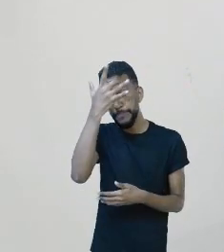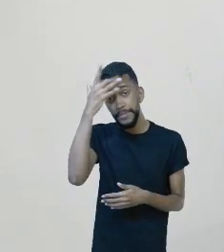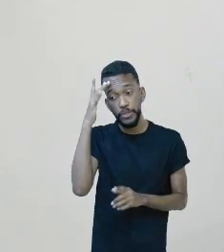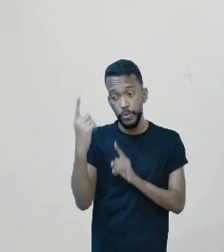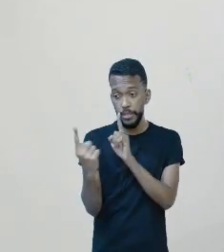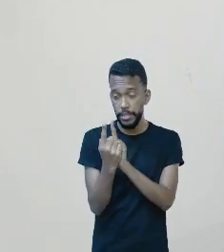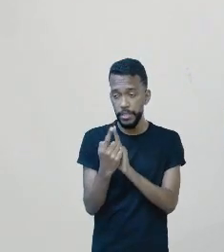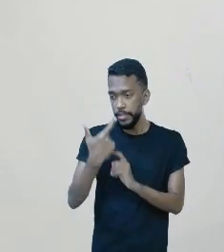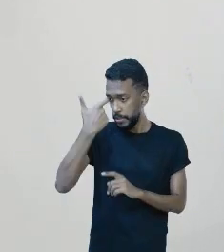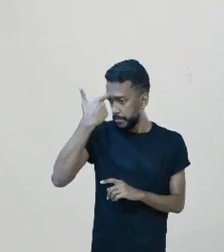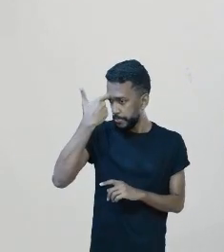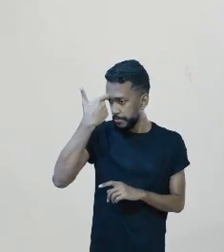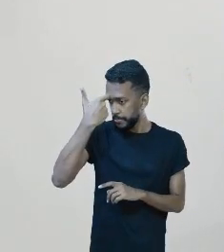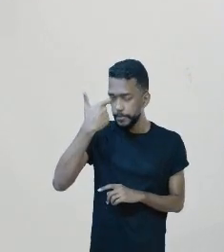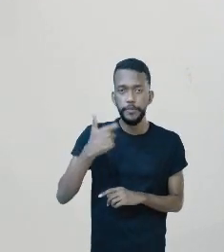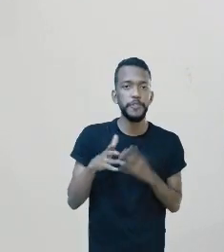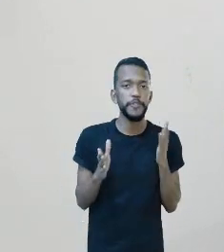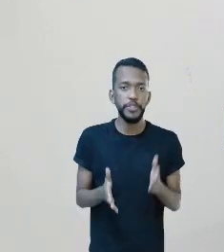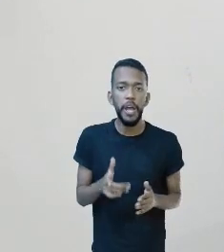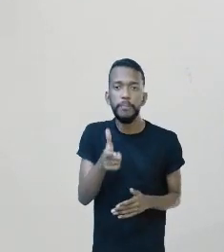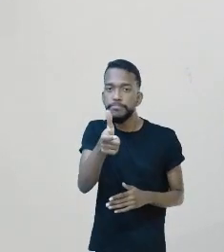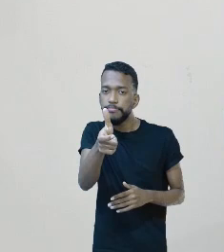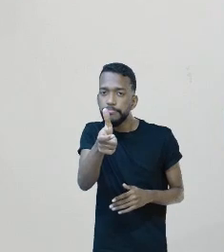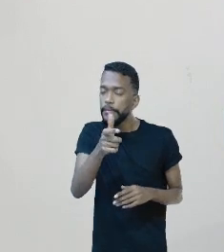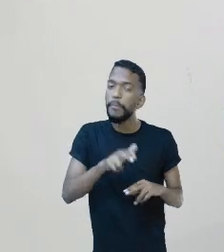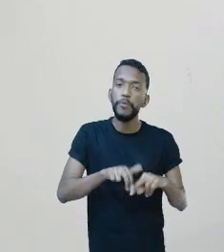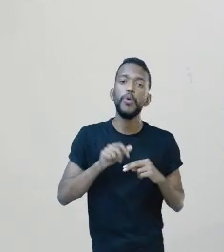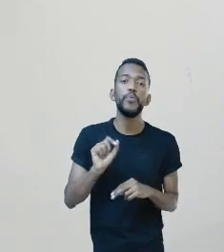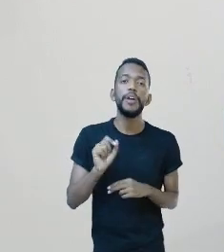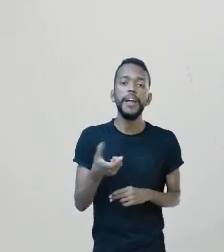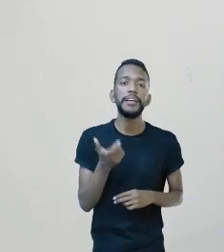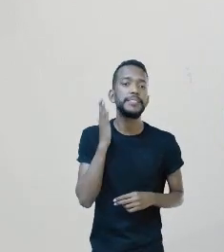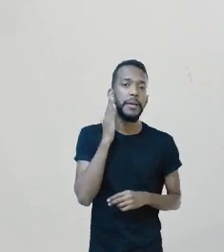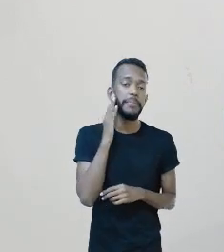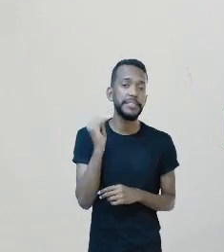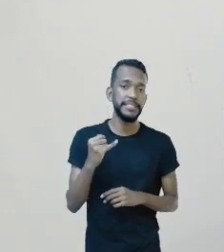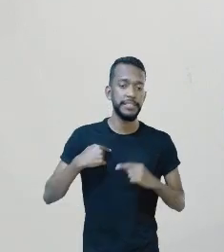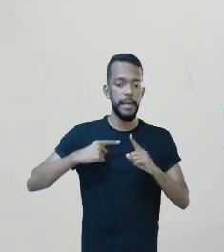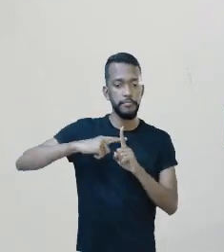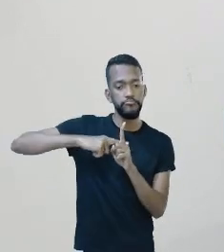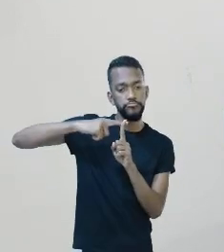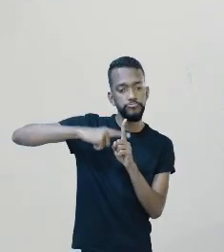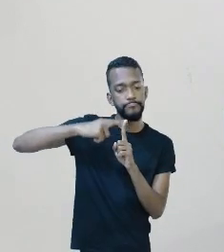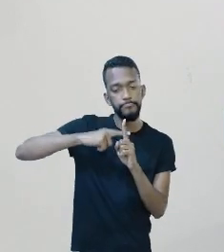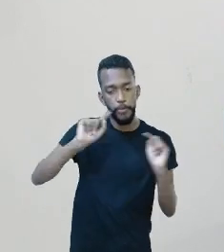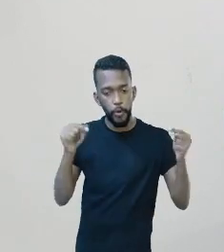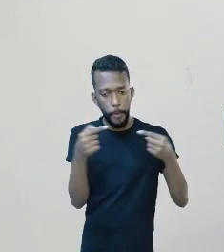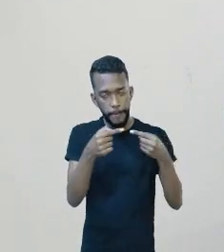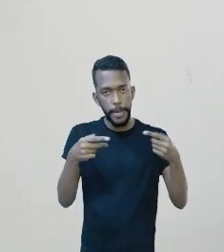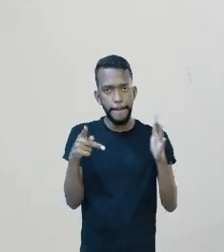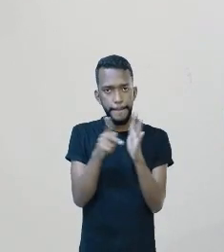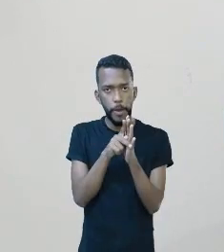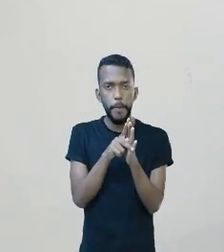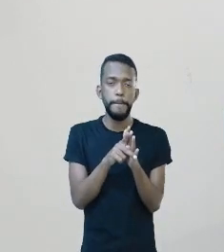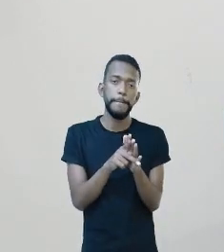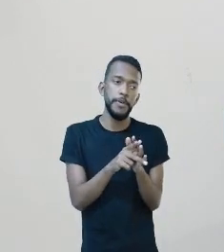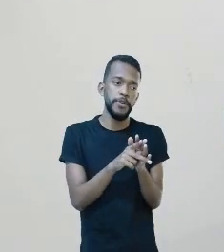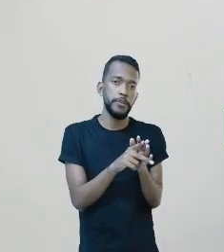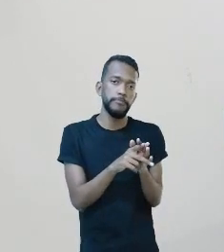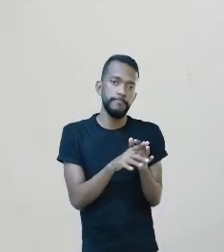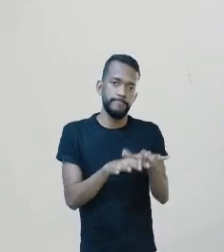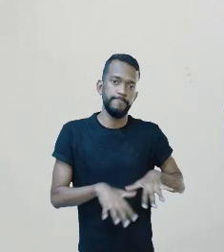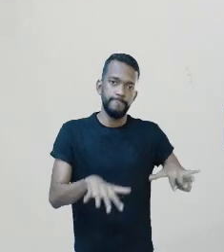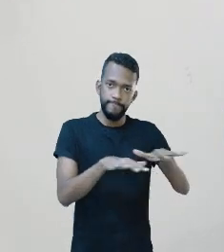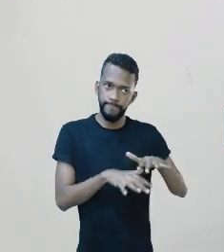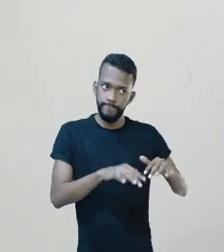para medir a tua temperatura, é porque ela quer saber se está de acordo com o recomendado,